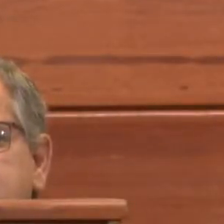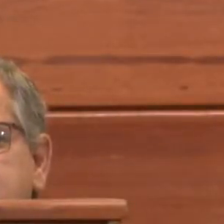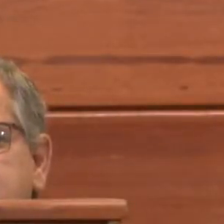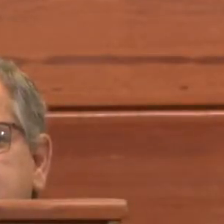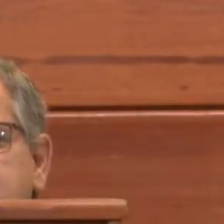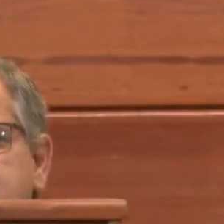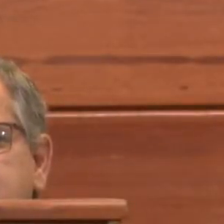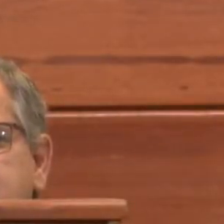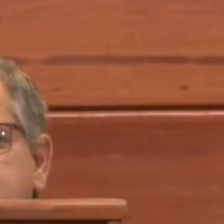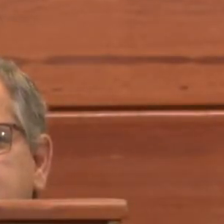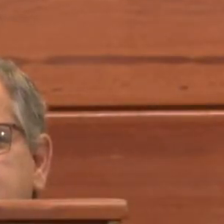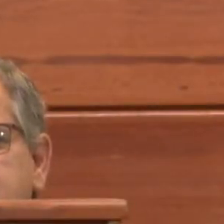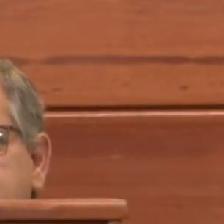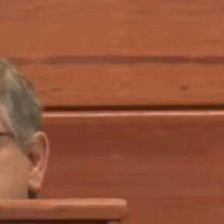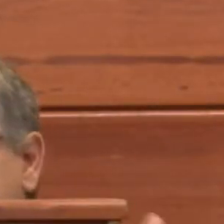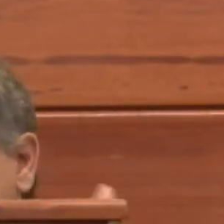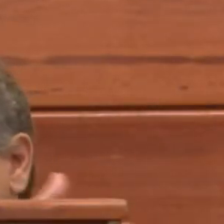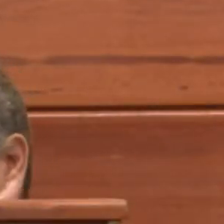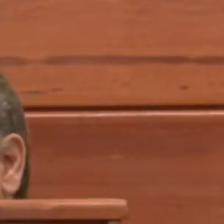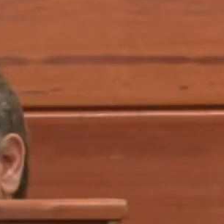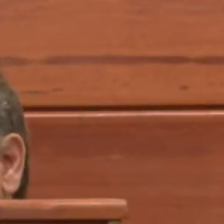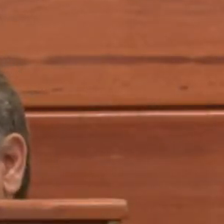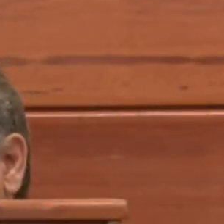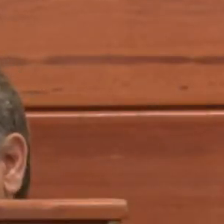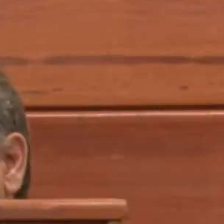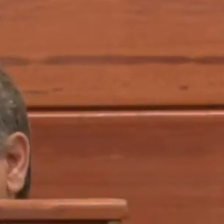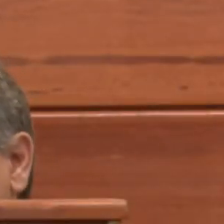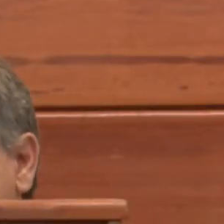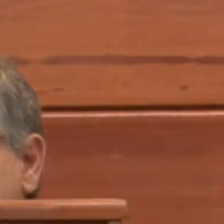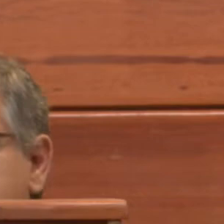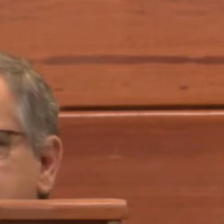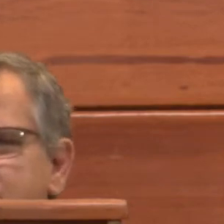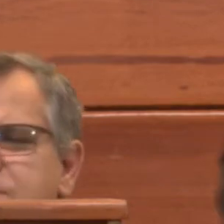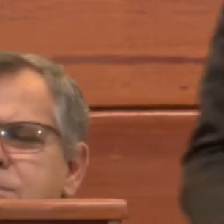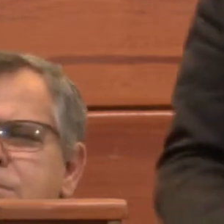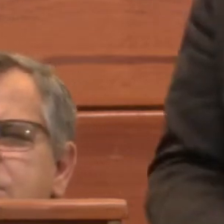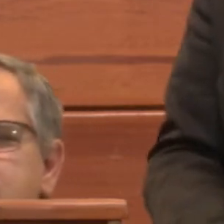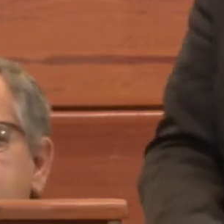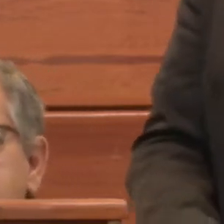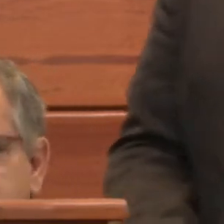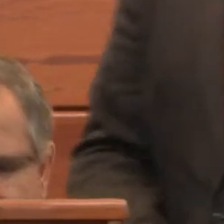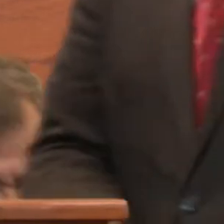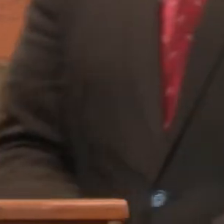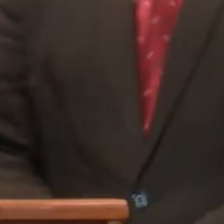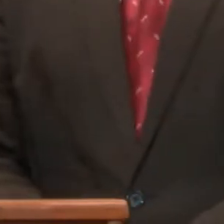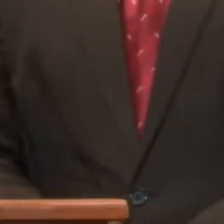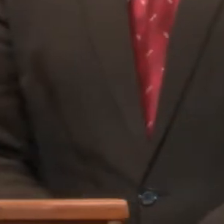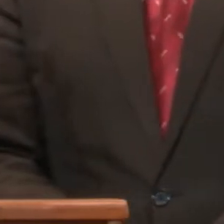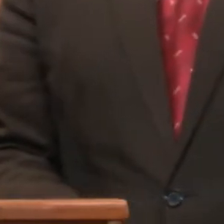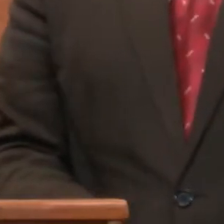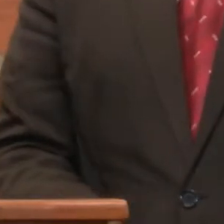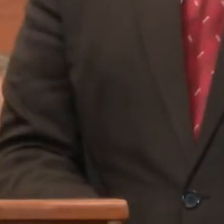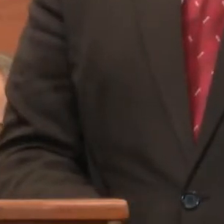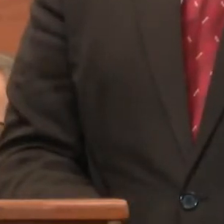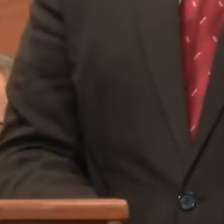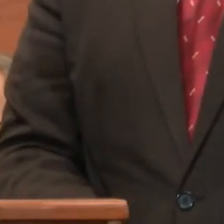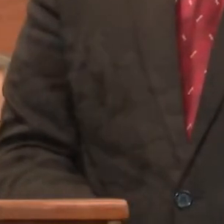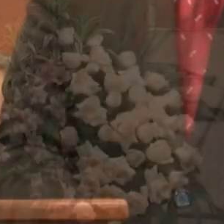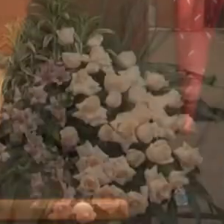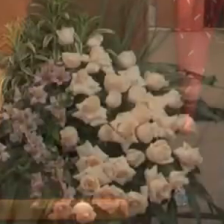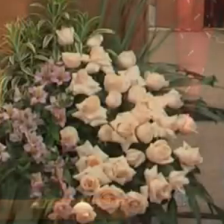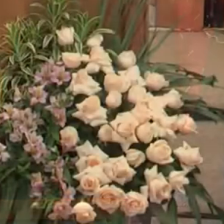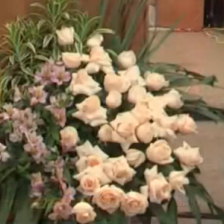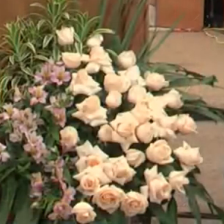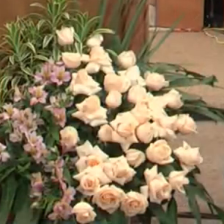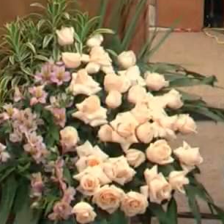Convido o nosso irmão Diácono Max para que possa orar. Vem cá, Max. Vamos estar agradecendo ao Senhor pelo trabalho desta igreja,